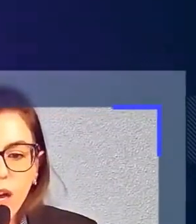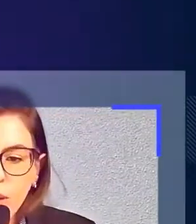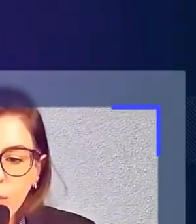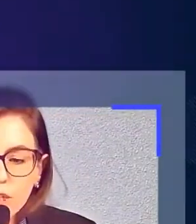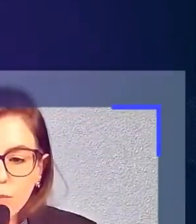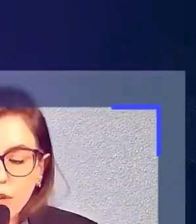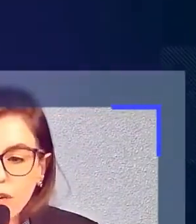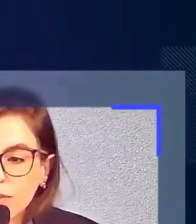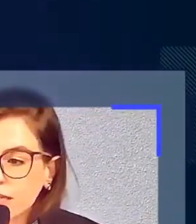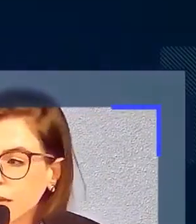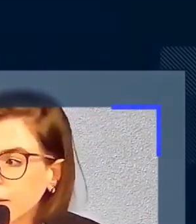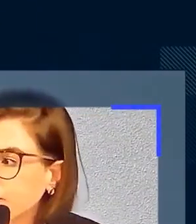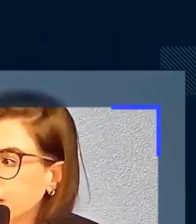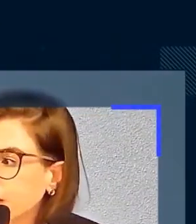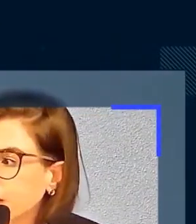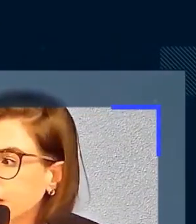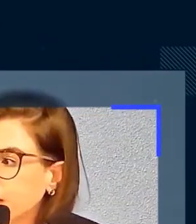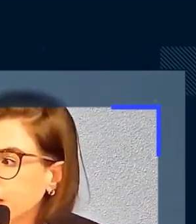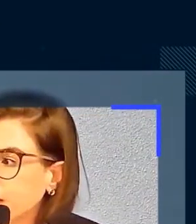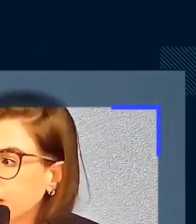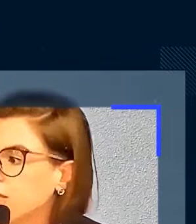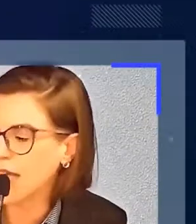E aí